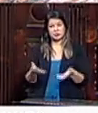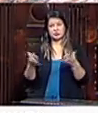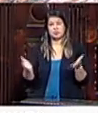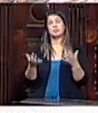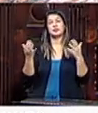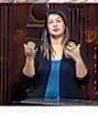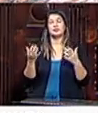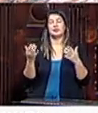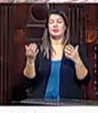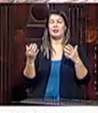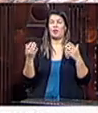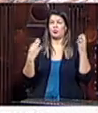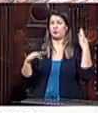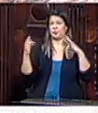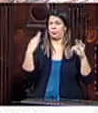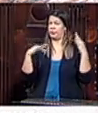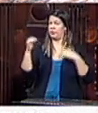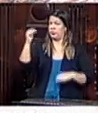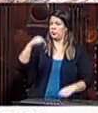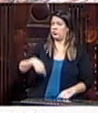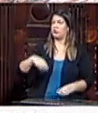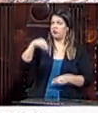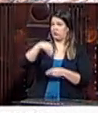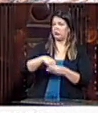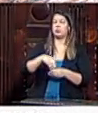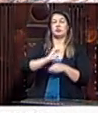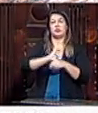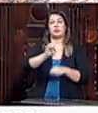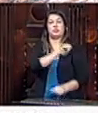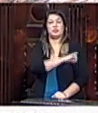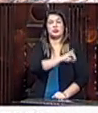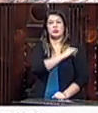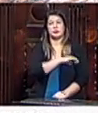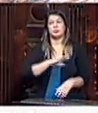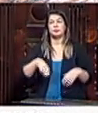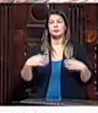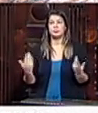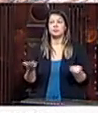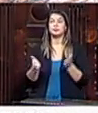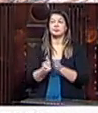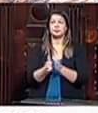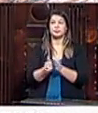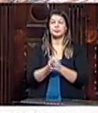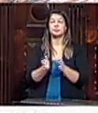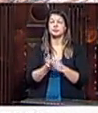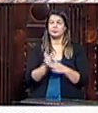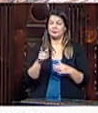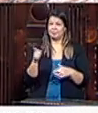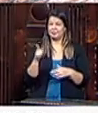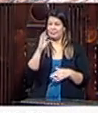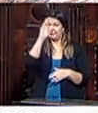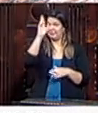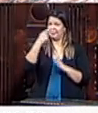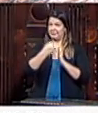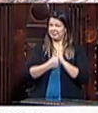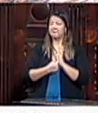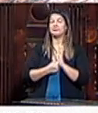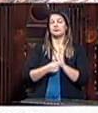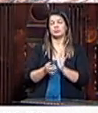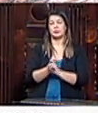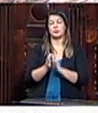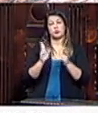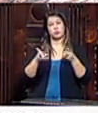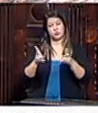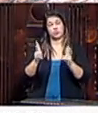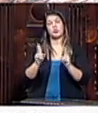ou seja, o turismo aqui dentro do estado do Rio de Janeiro. Então, parabéns aos autores, votamos a favor agora e vamos a